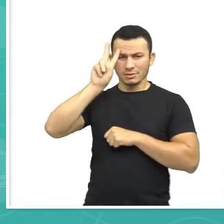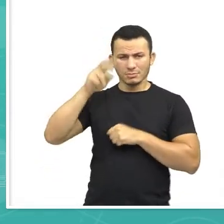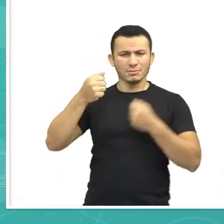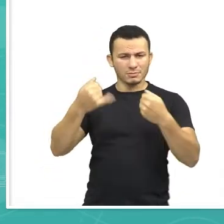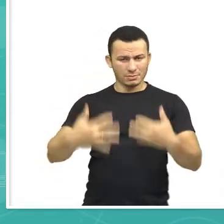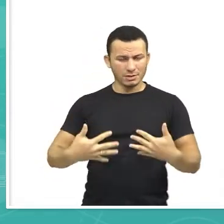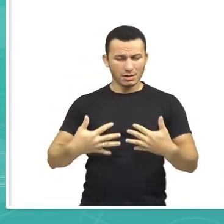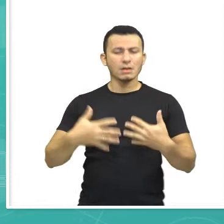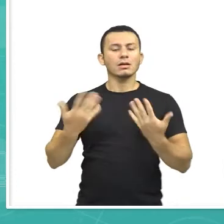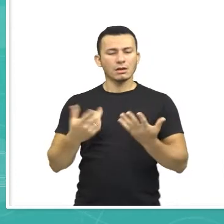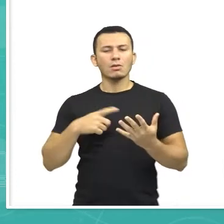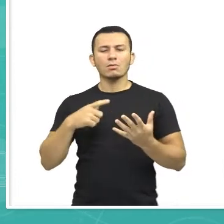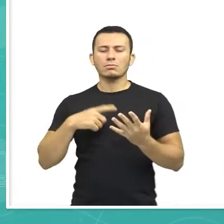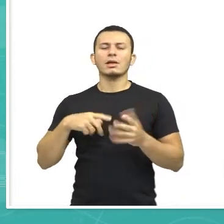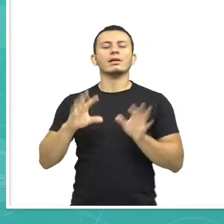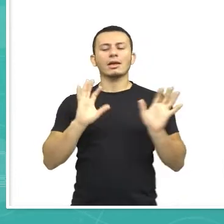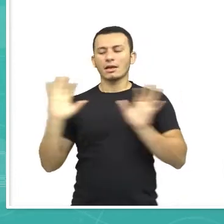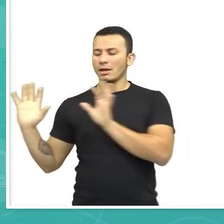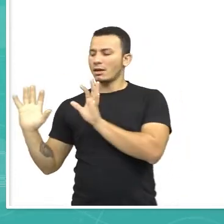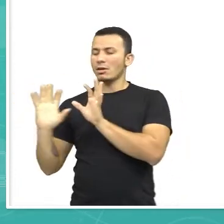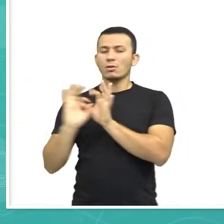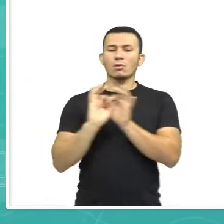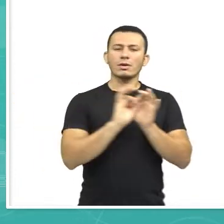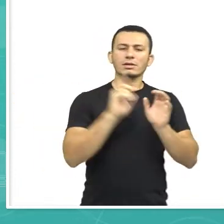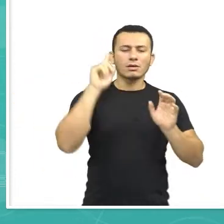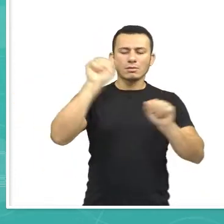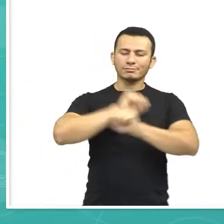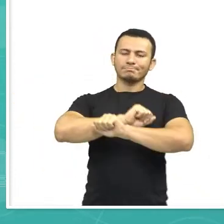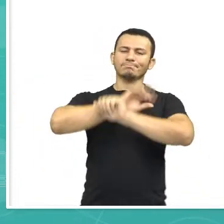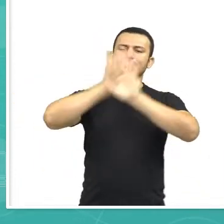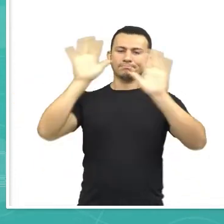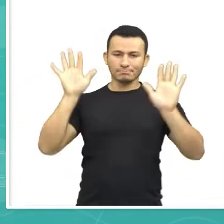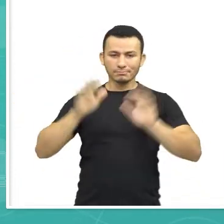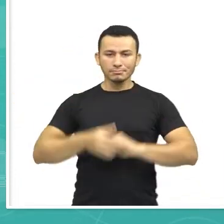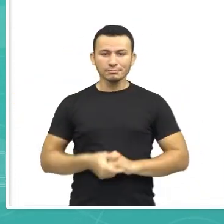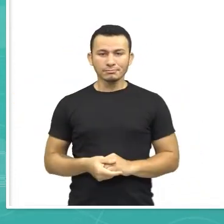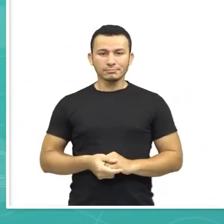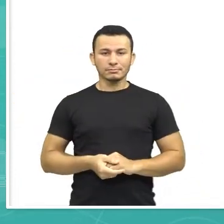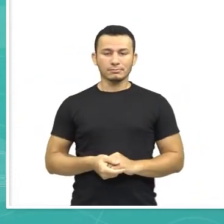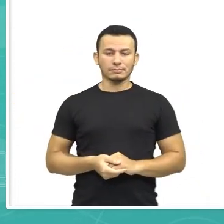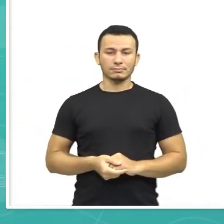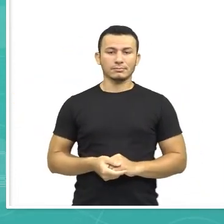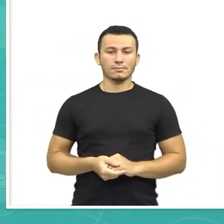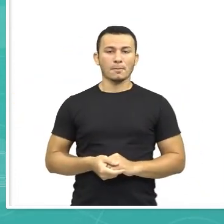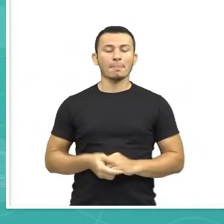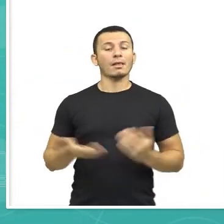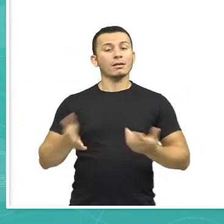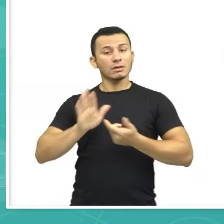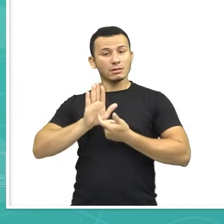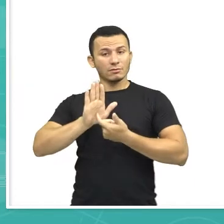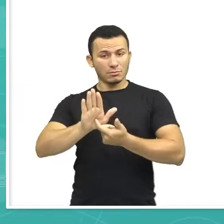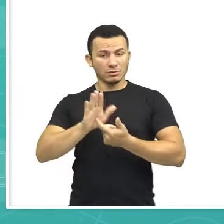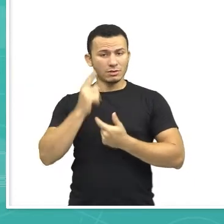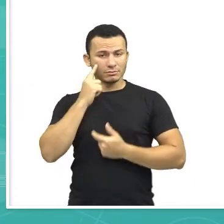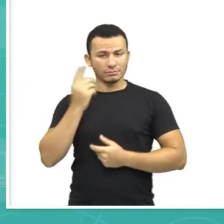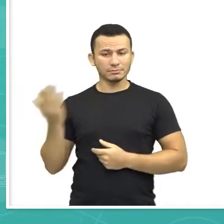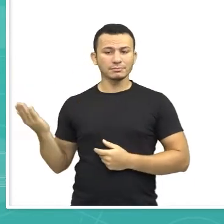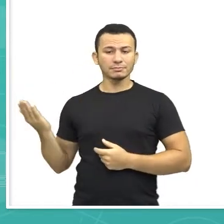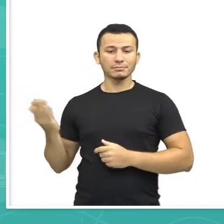justamente ele vai trazer essa coesão no seu texto para ficar bem mais bacana, ok? Então vamos lá, olha só, observe aí. Então